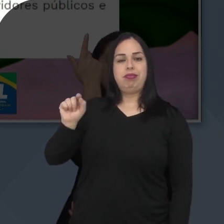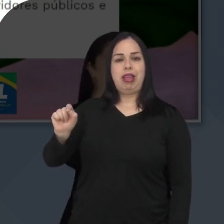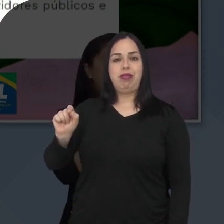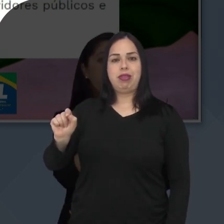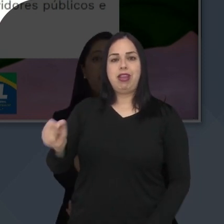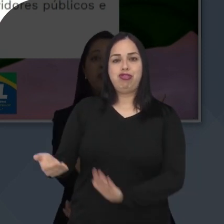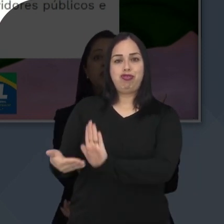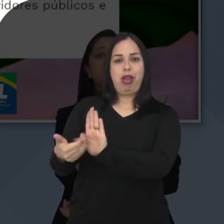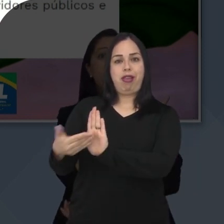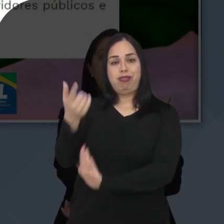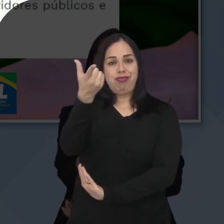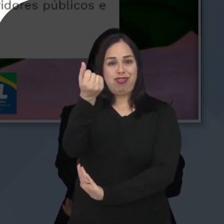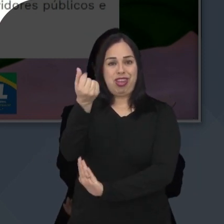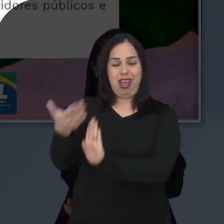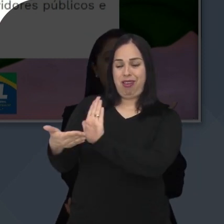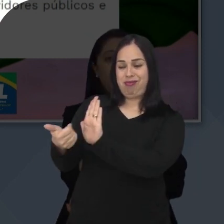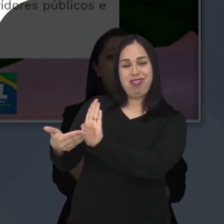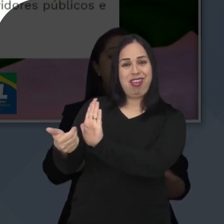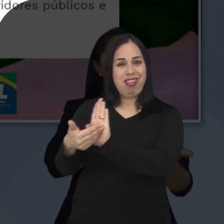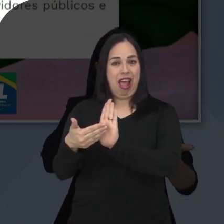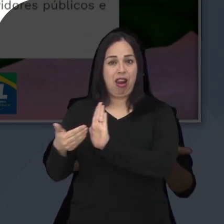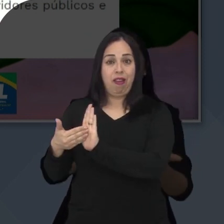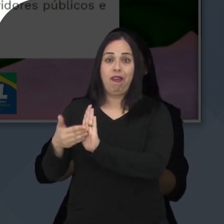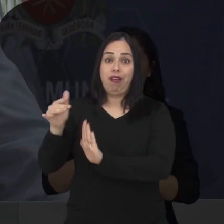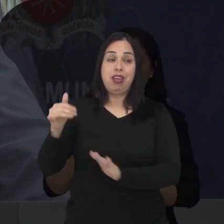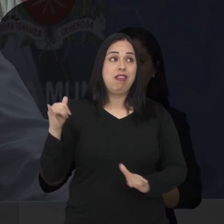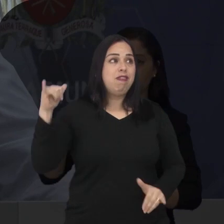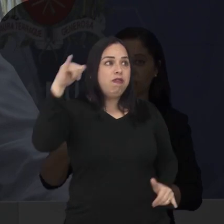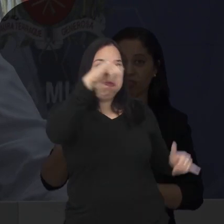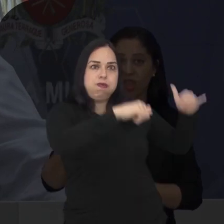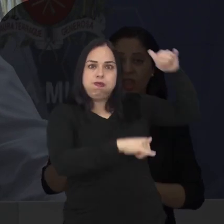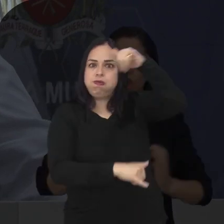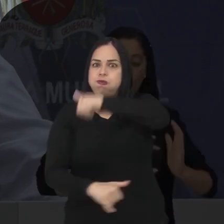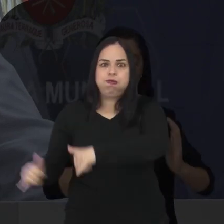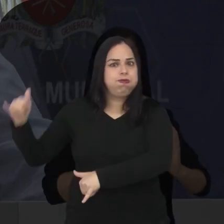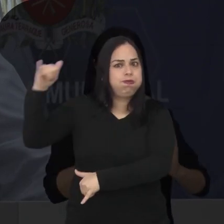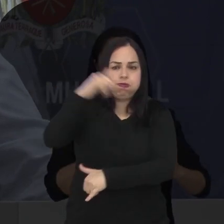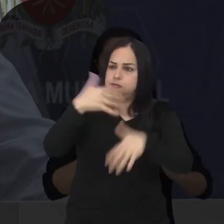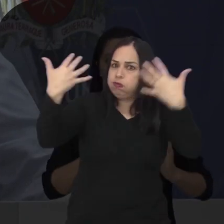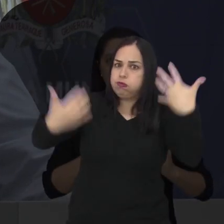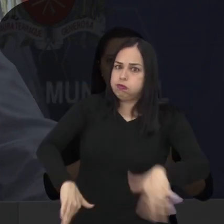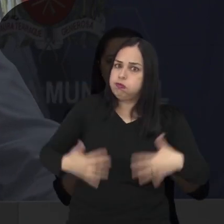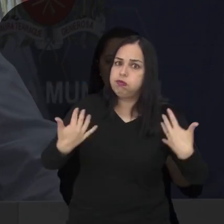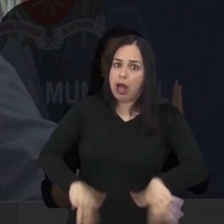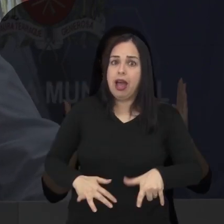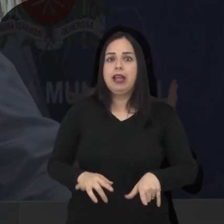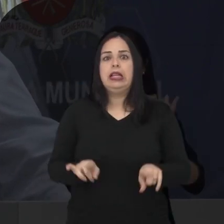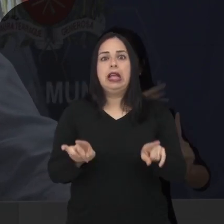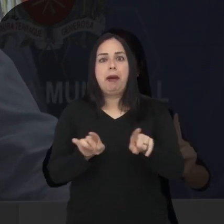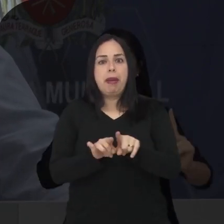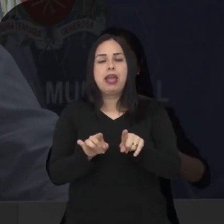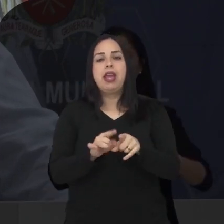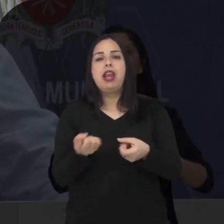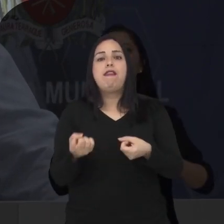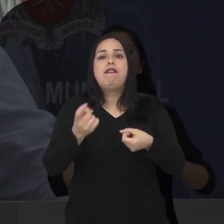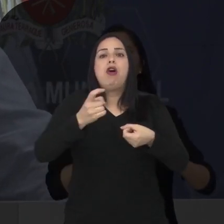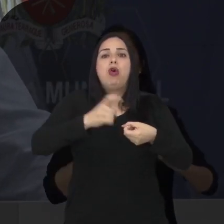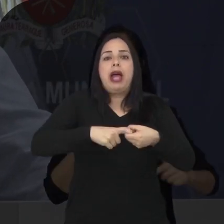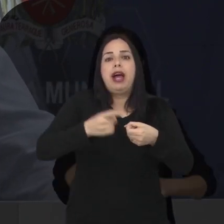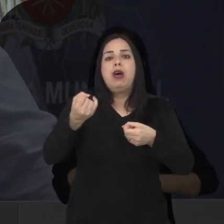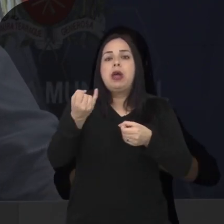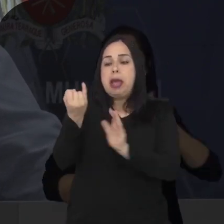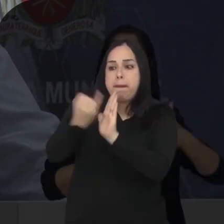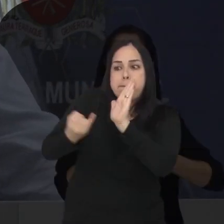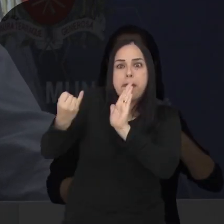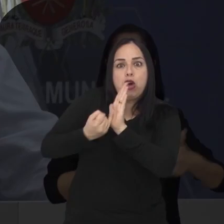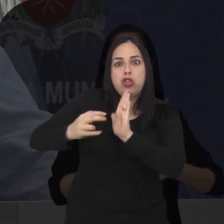os cofres públicos com viagens internacionais. Outras questões levantadas por Lino Bispo foram a possível volta do imposto